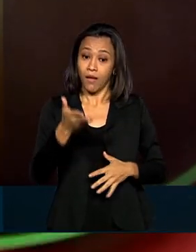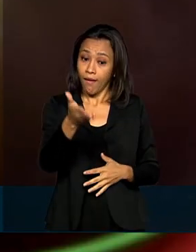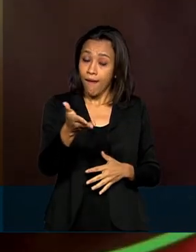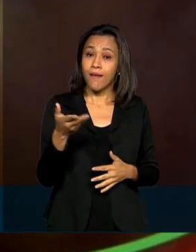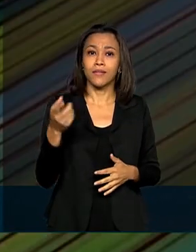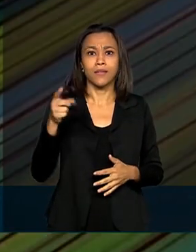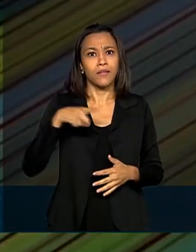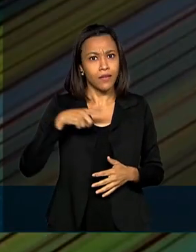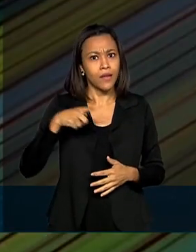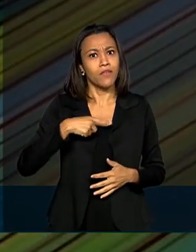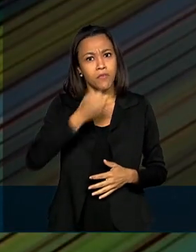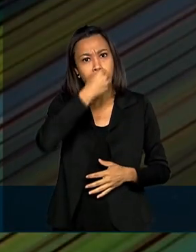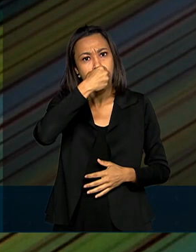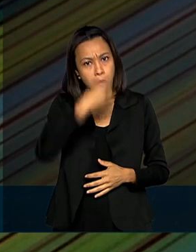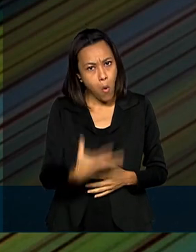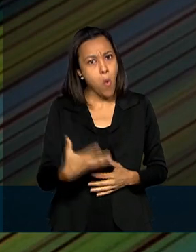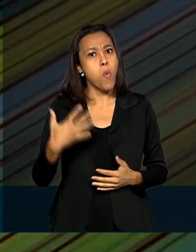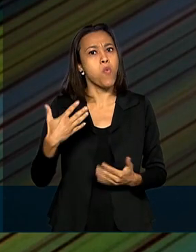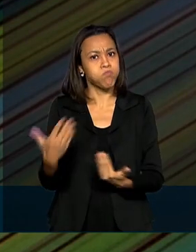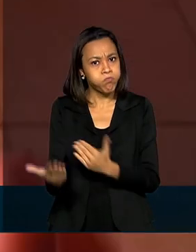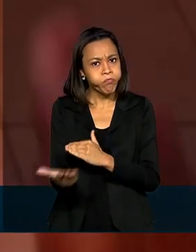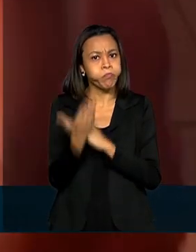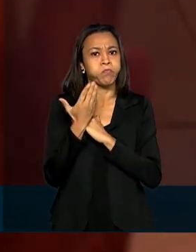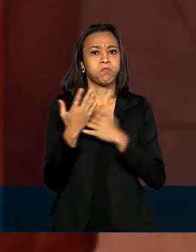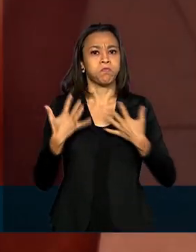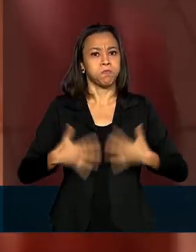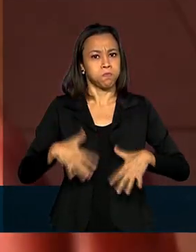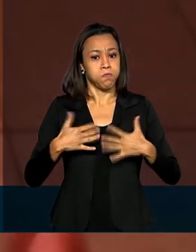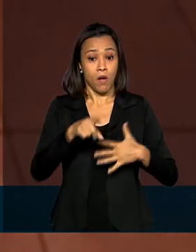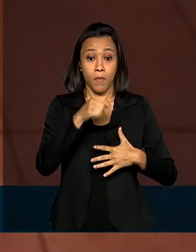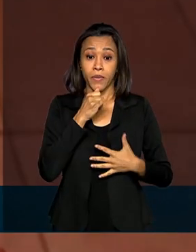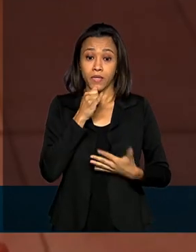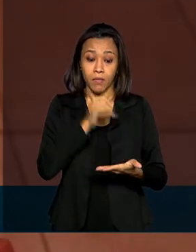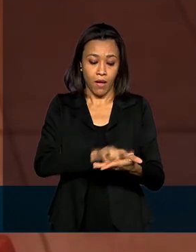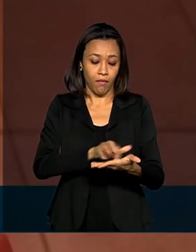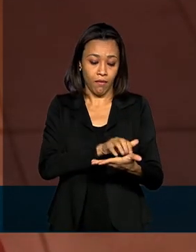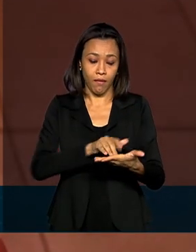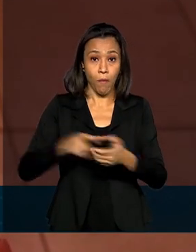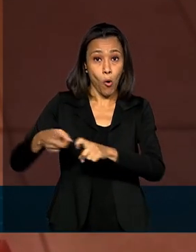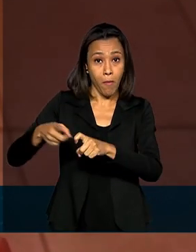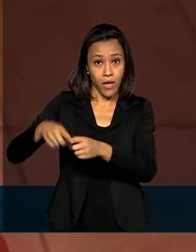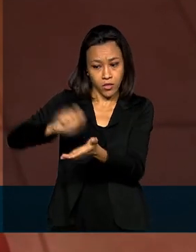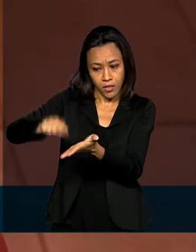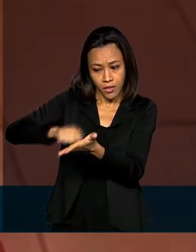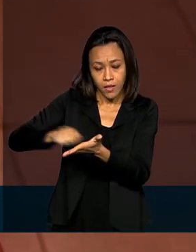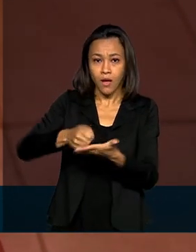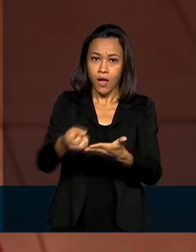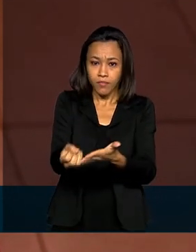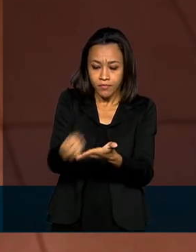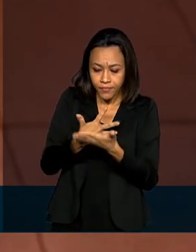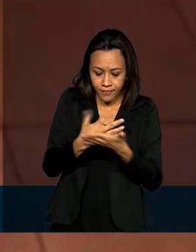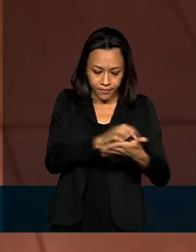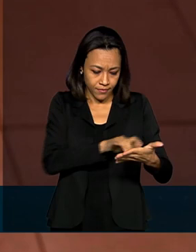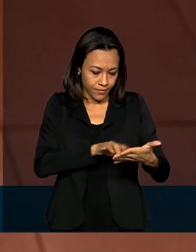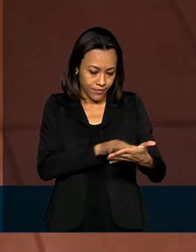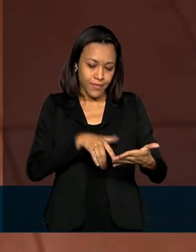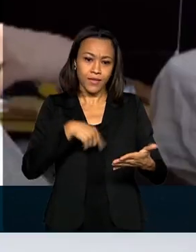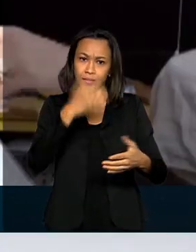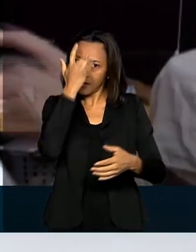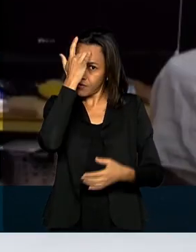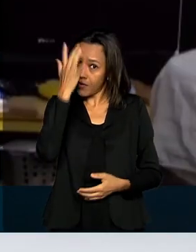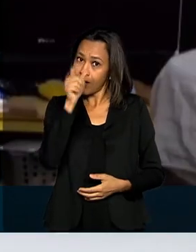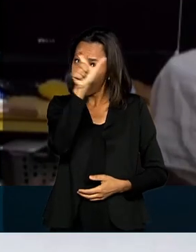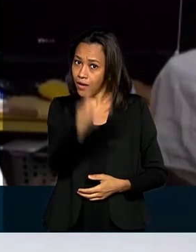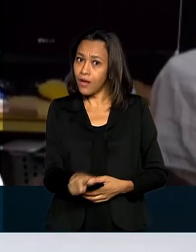trouxe benefícios, como por exemplo, a Receita Digital, que tem facilitado a vida dessa paciente.